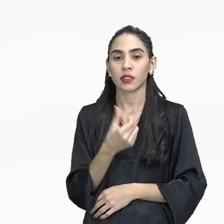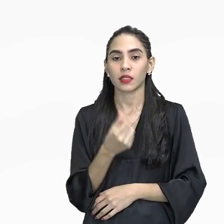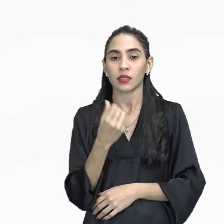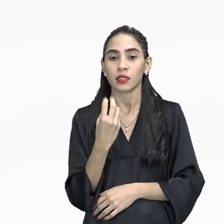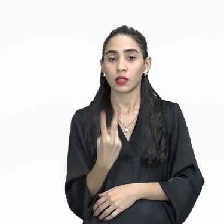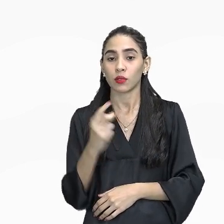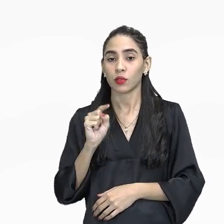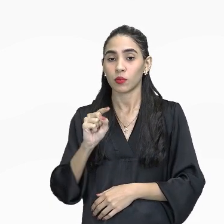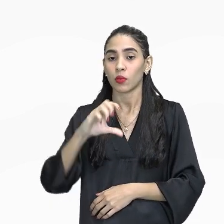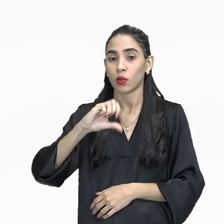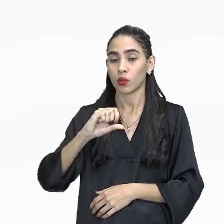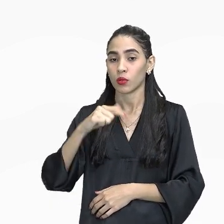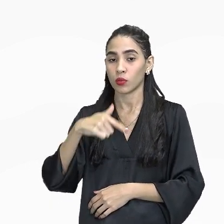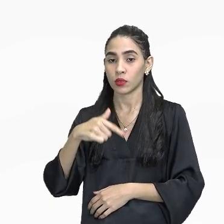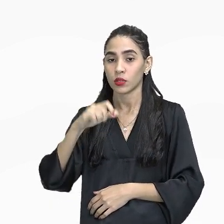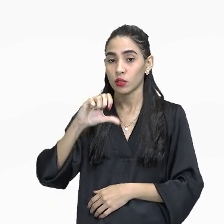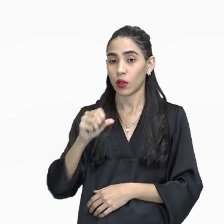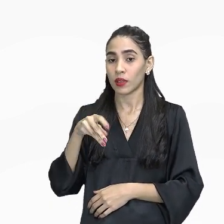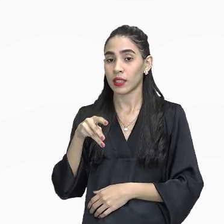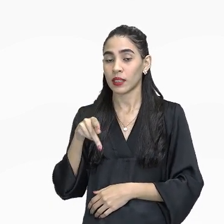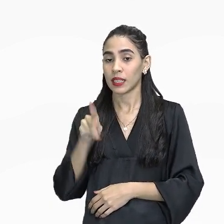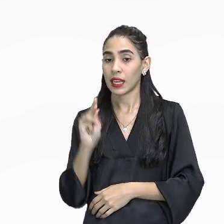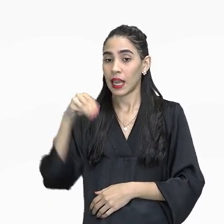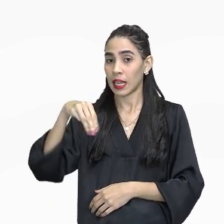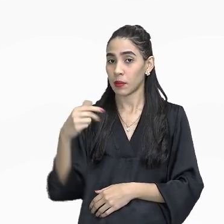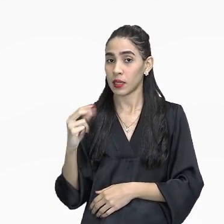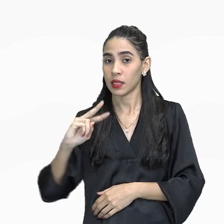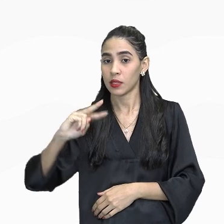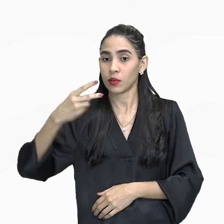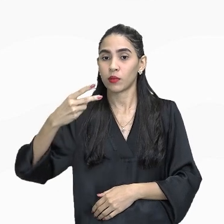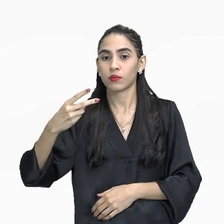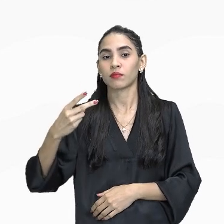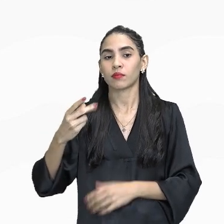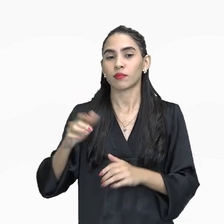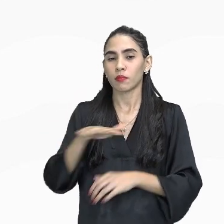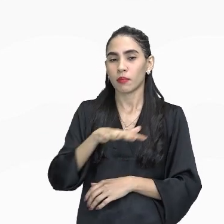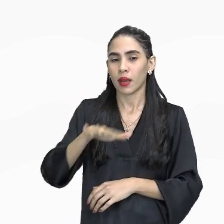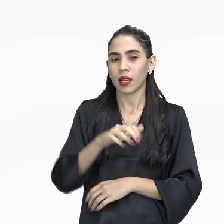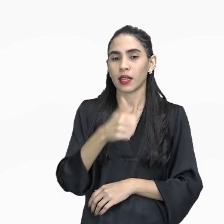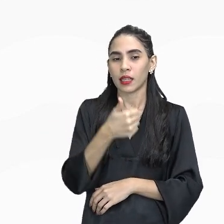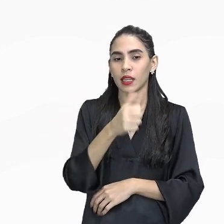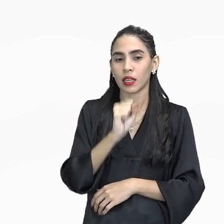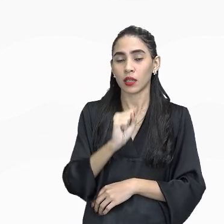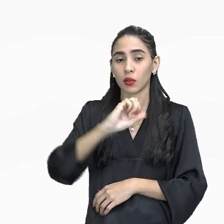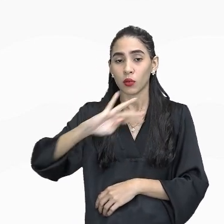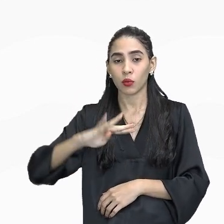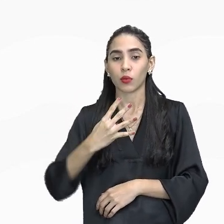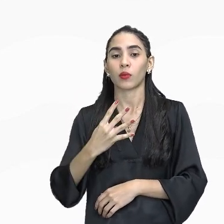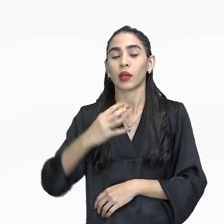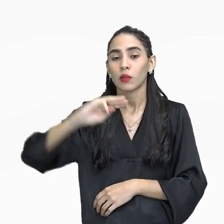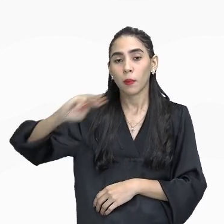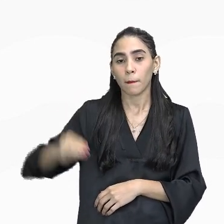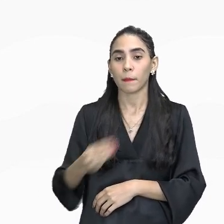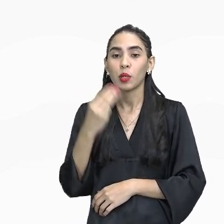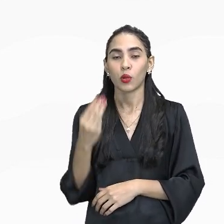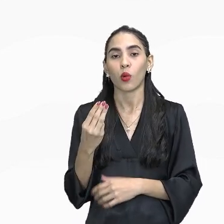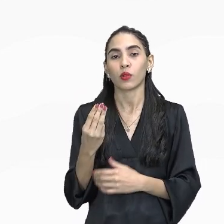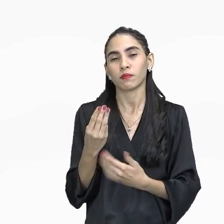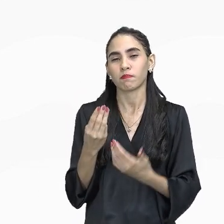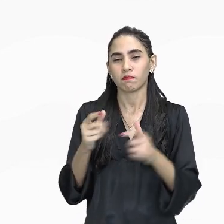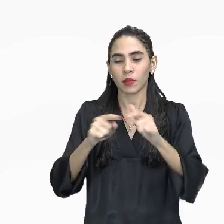762.979 quilômetros quadrados. É uma área equivalente a 184 milhões de campos de futebol, não é,